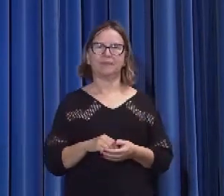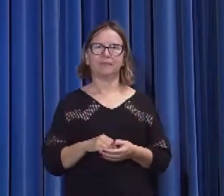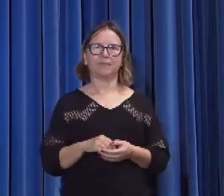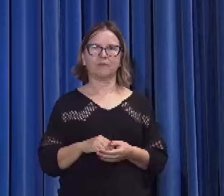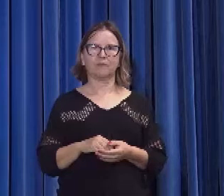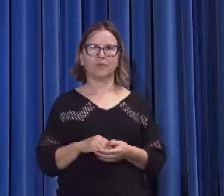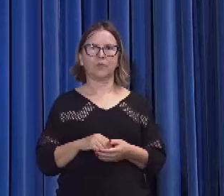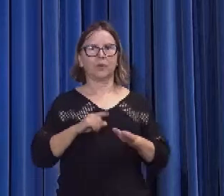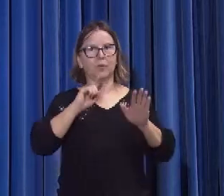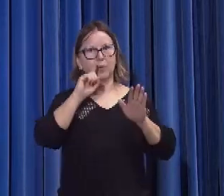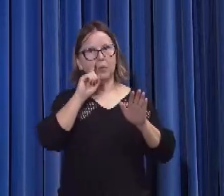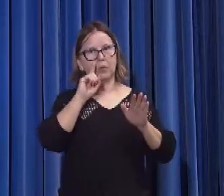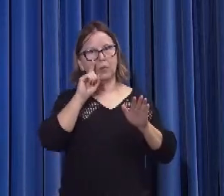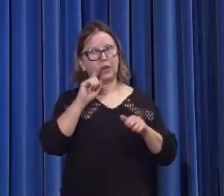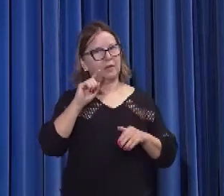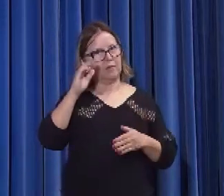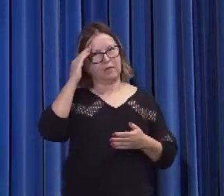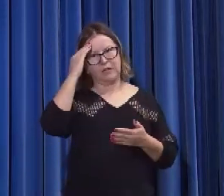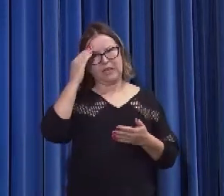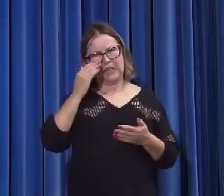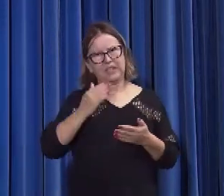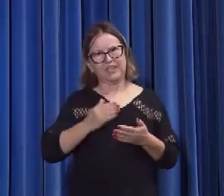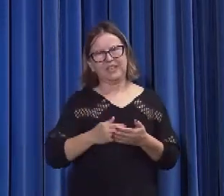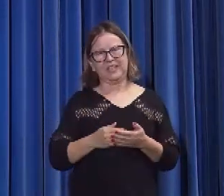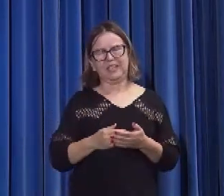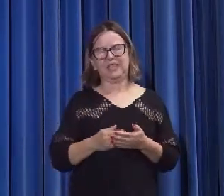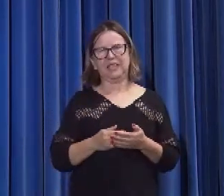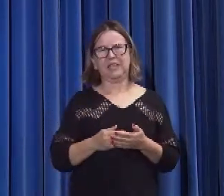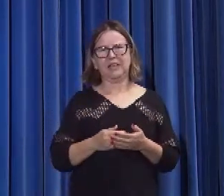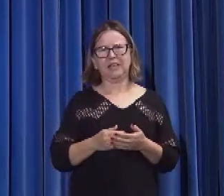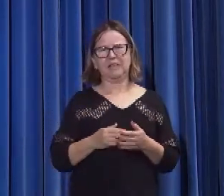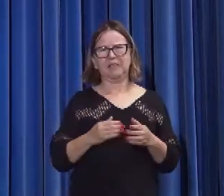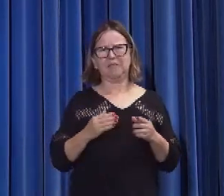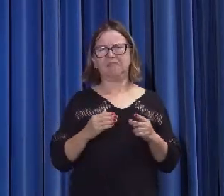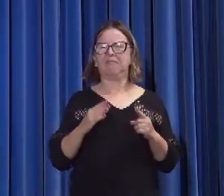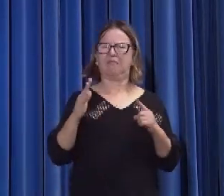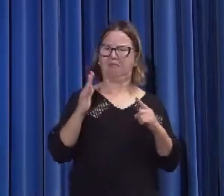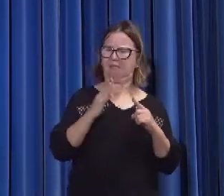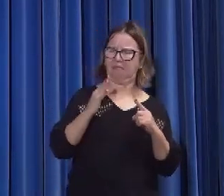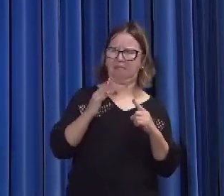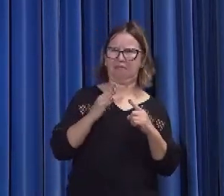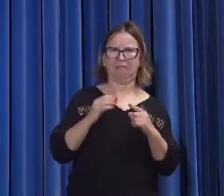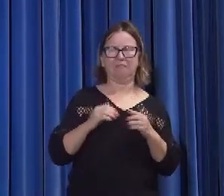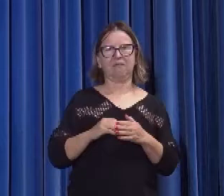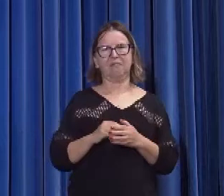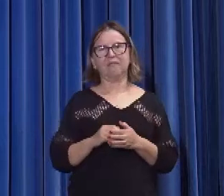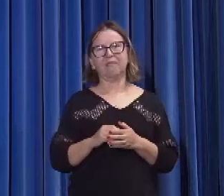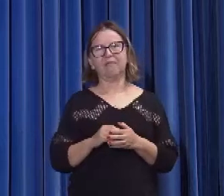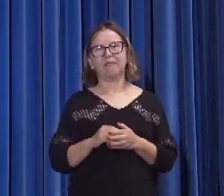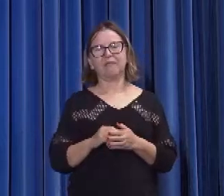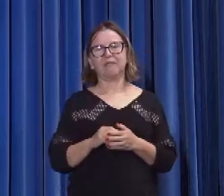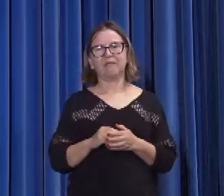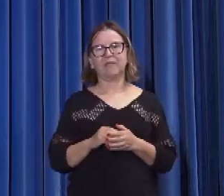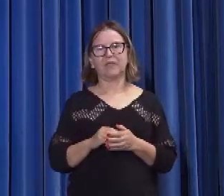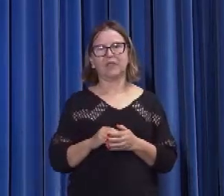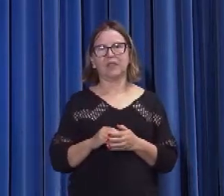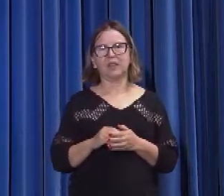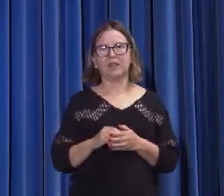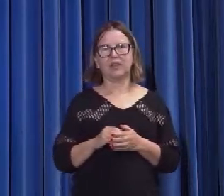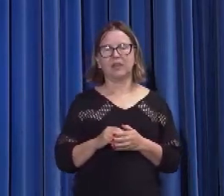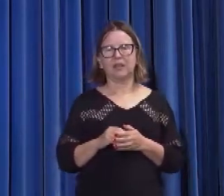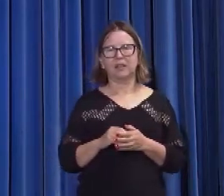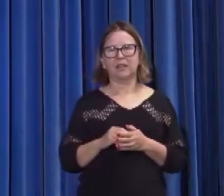Cuidado para não acreditar em mitos religiosos ao invés da Bíblia. Os mitos e as